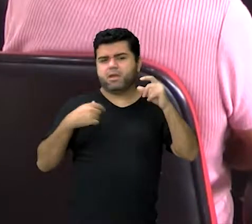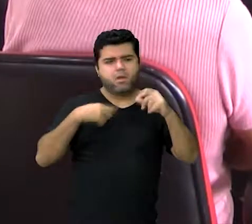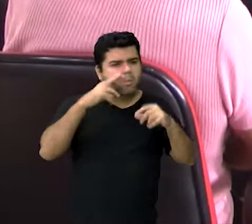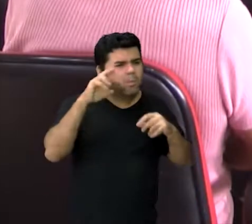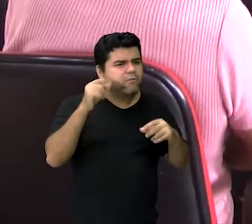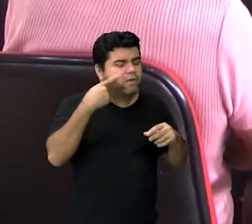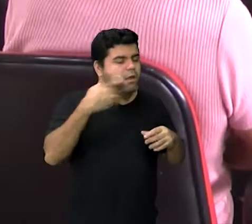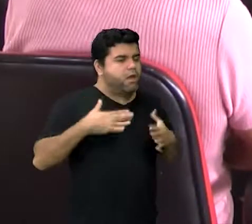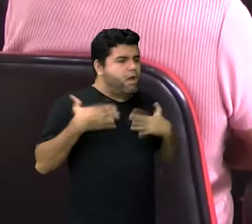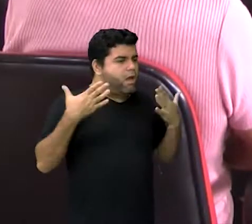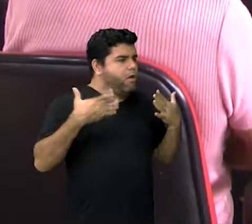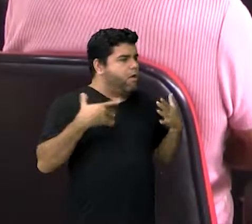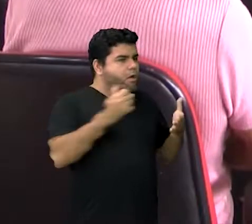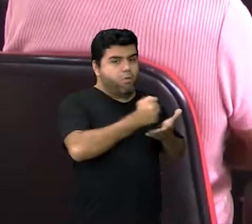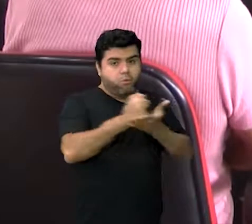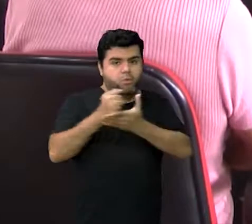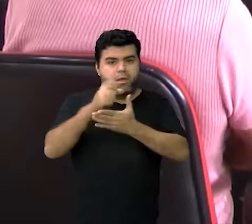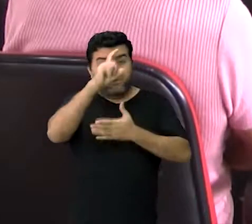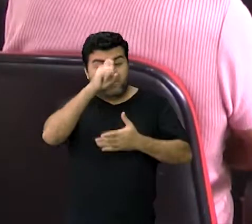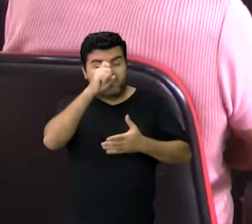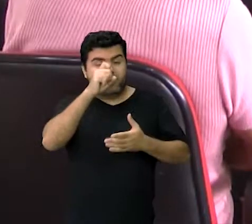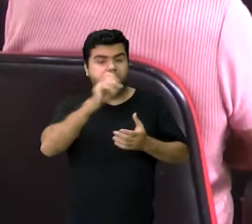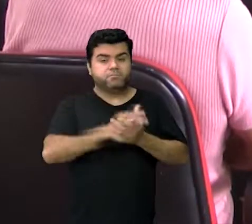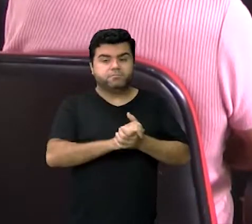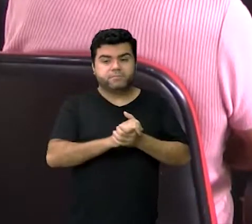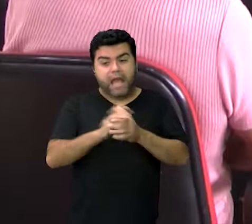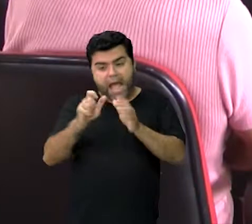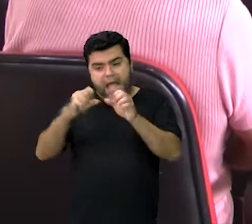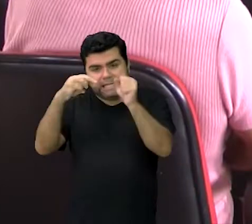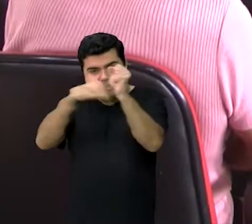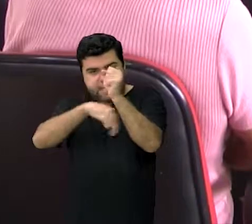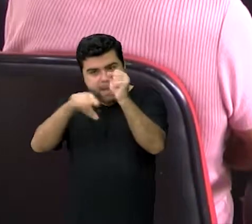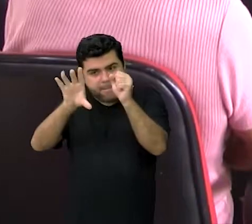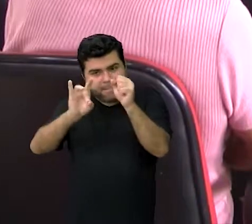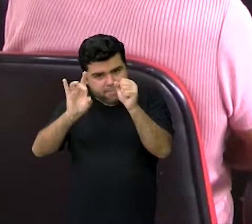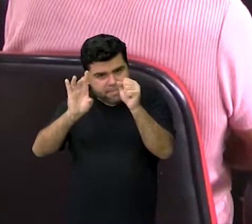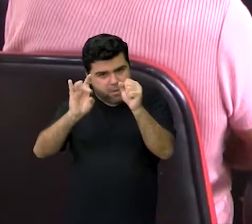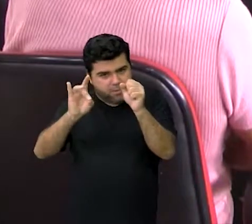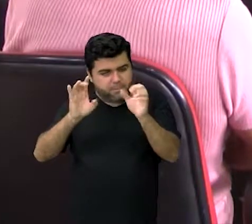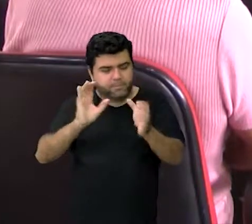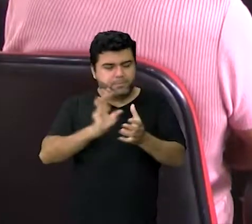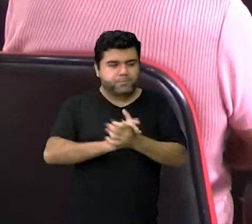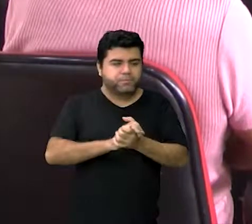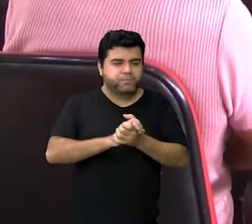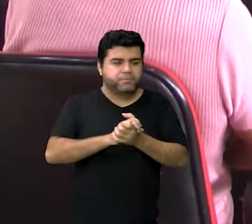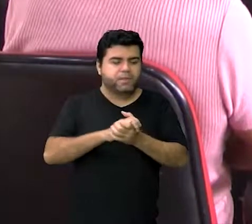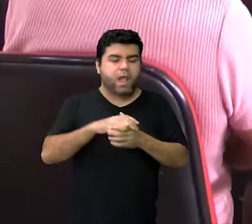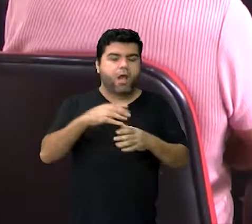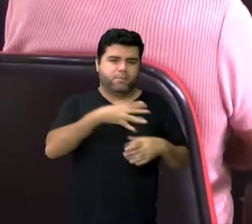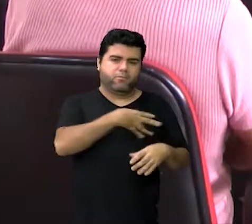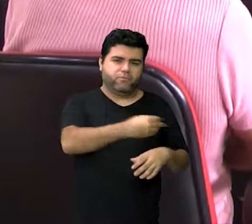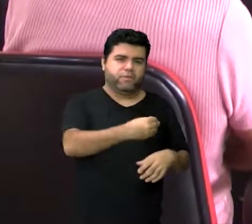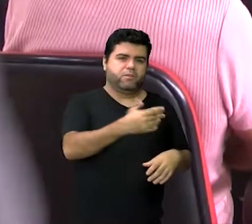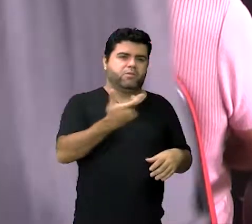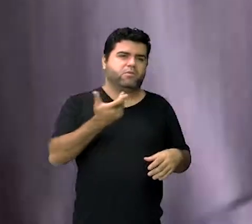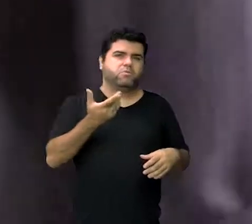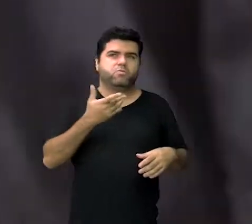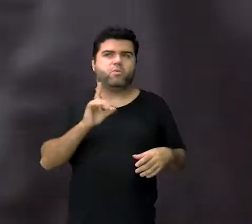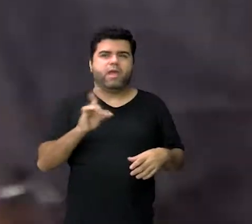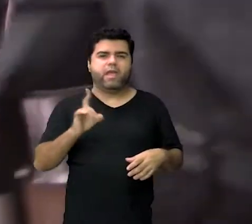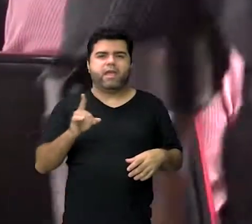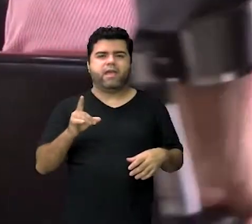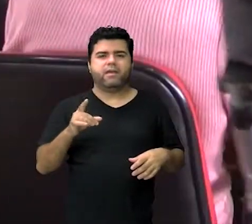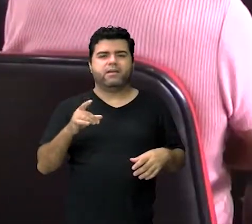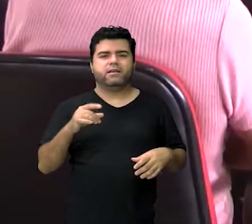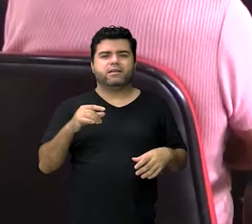meu filho ao hospital. Peguei a senha, gente. Olha, é uma coisa muito simples. O meu filho não é um rapaz, você